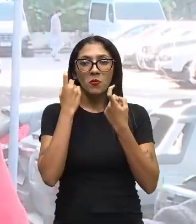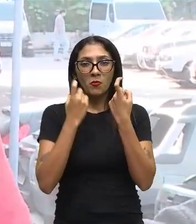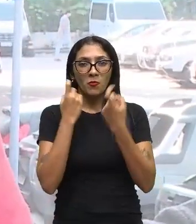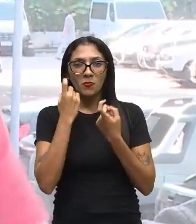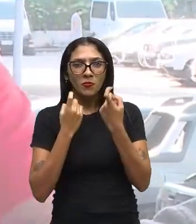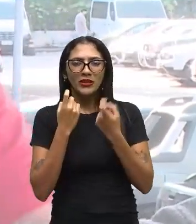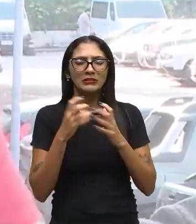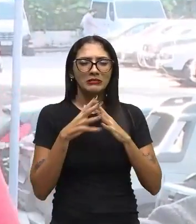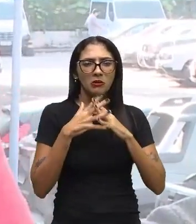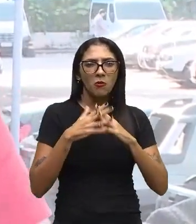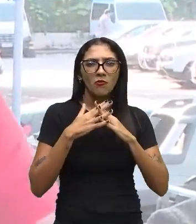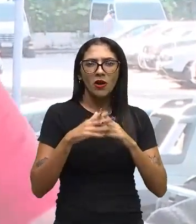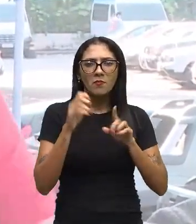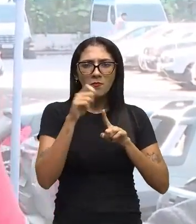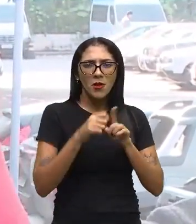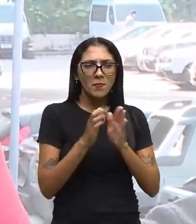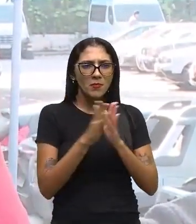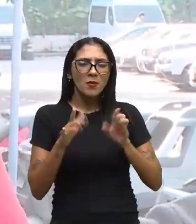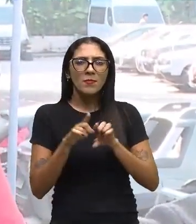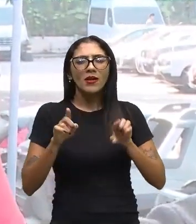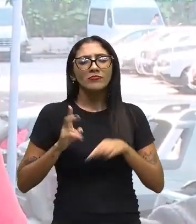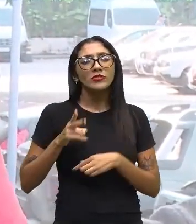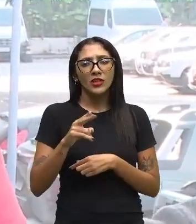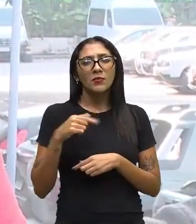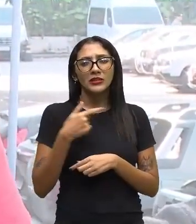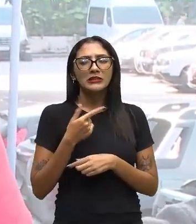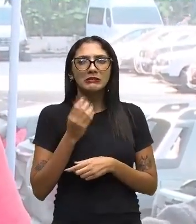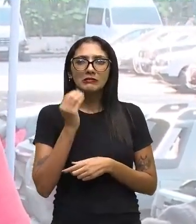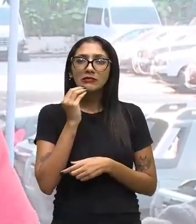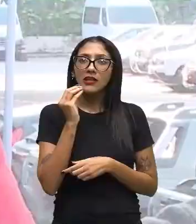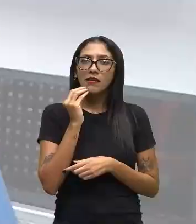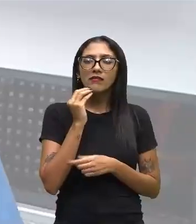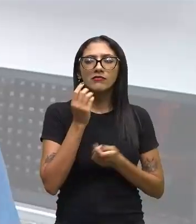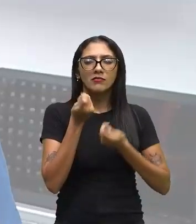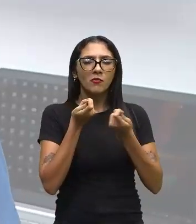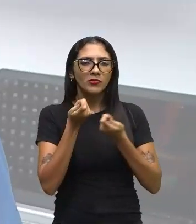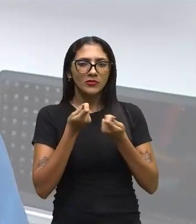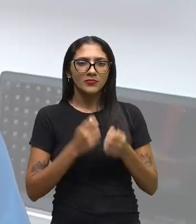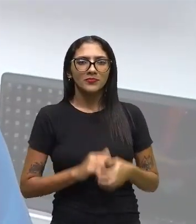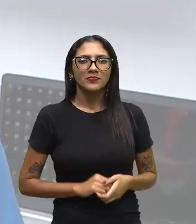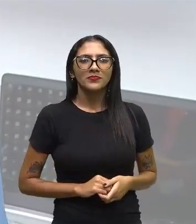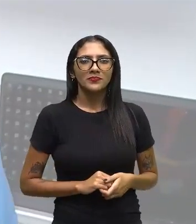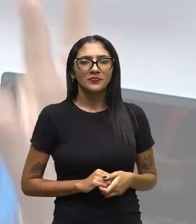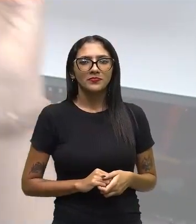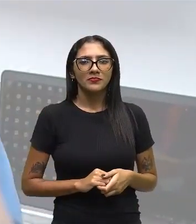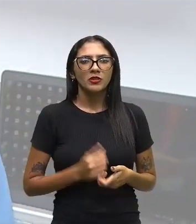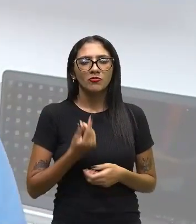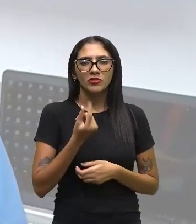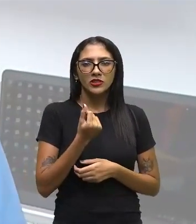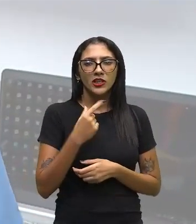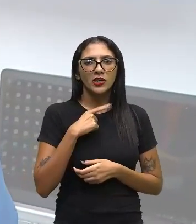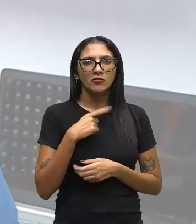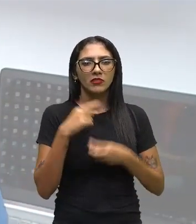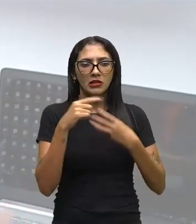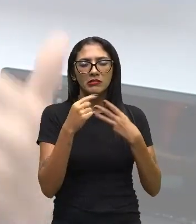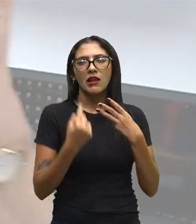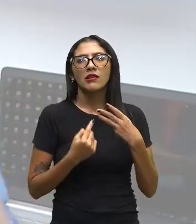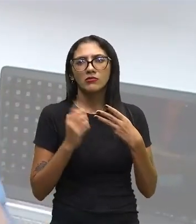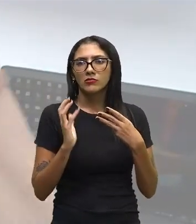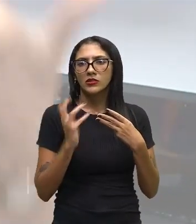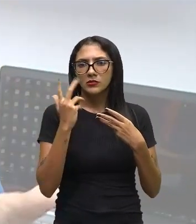complica a gente o mês todo. Mas todo mês a gente tenta fazer aí o planejamento, sim. As minhas finanças são divididas em 3